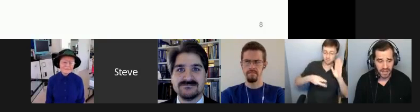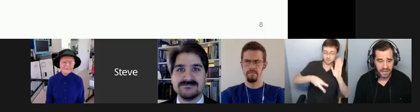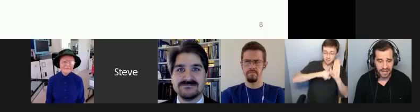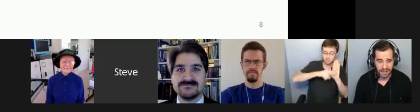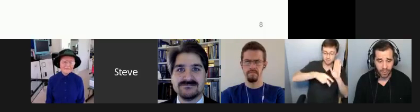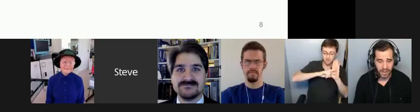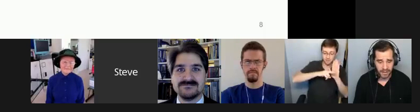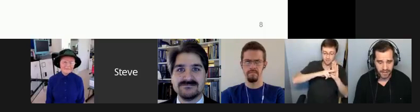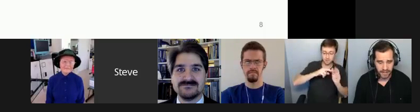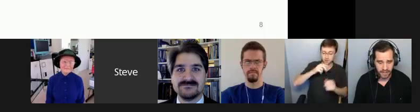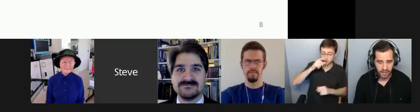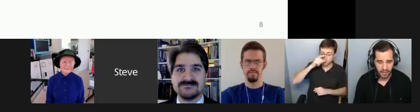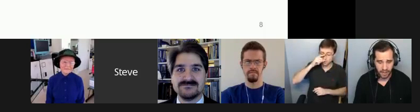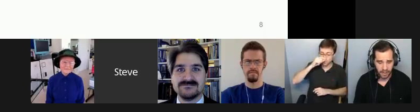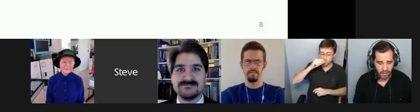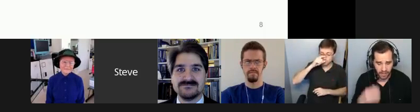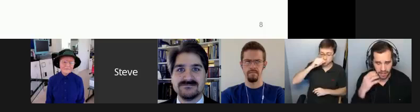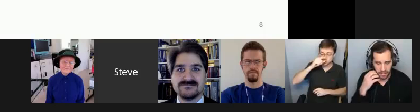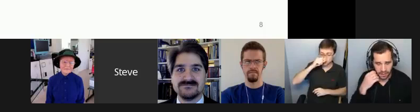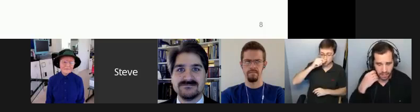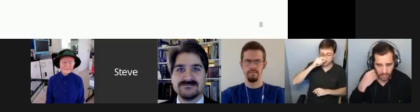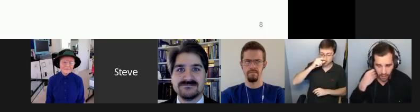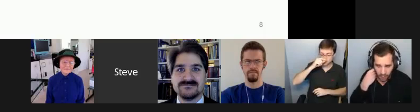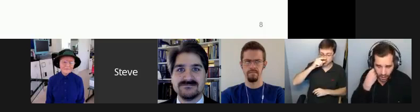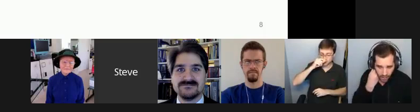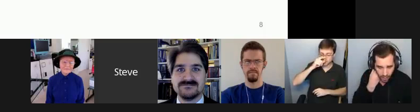com diferentes categorias.